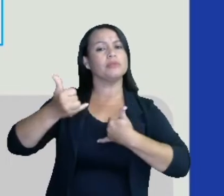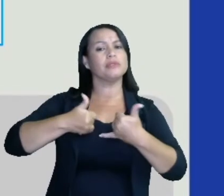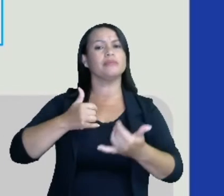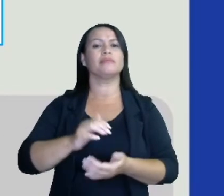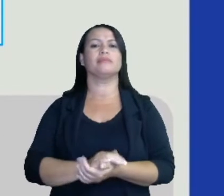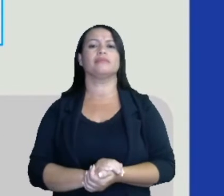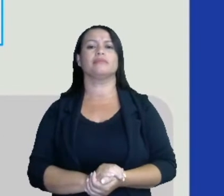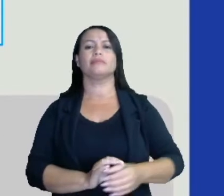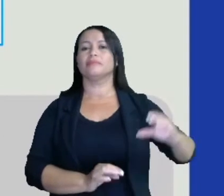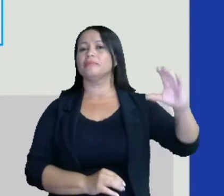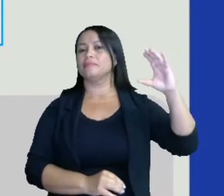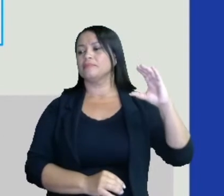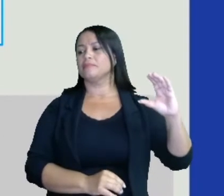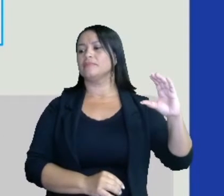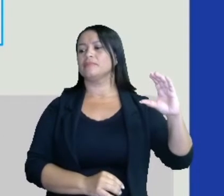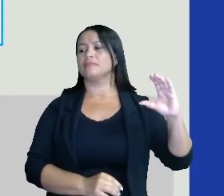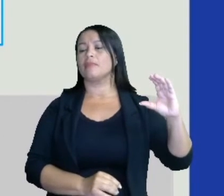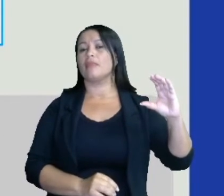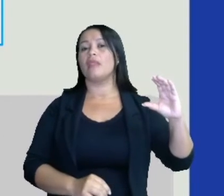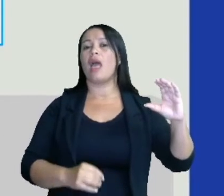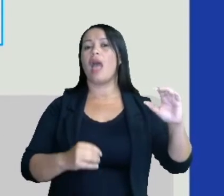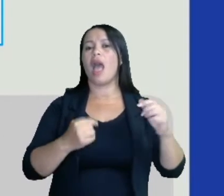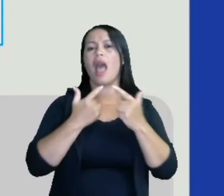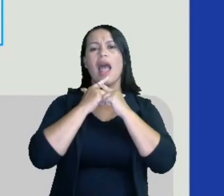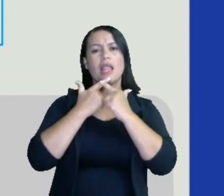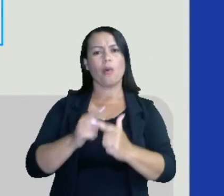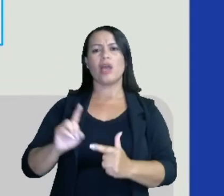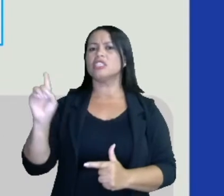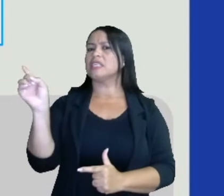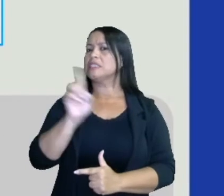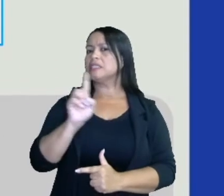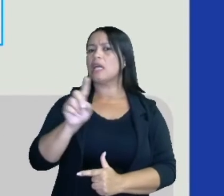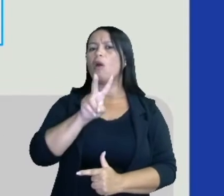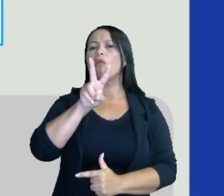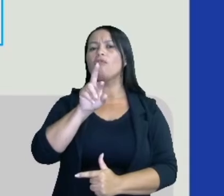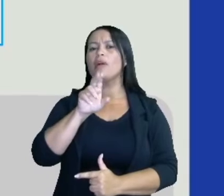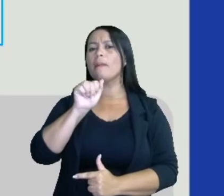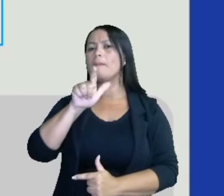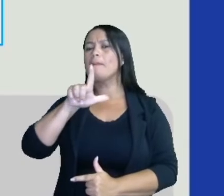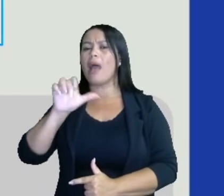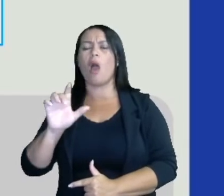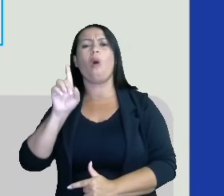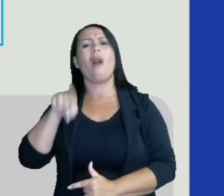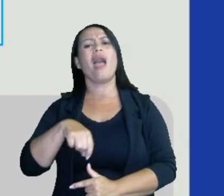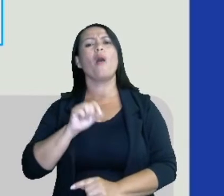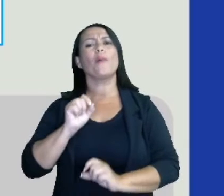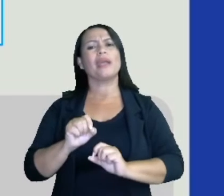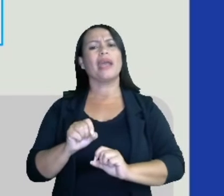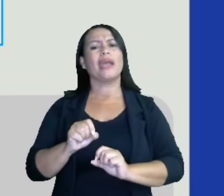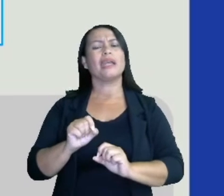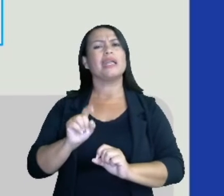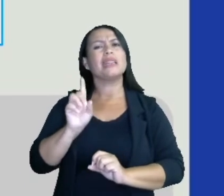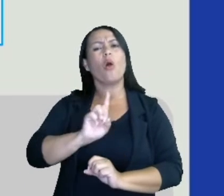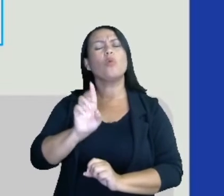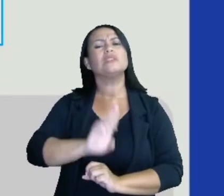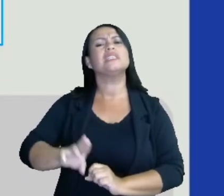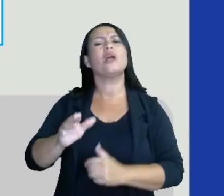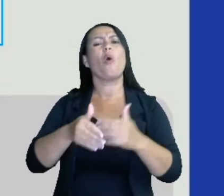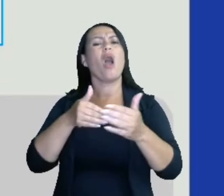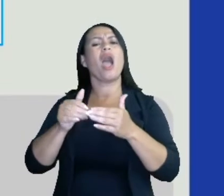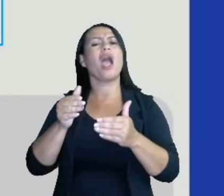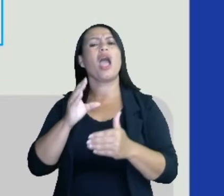falar. Letra C. A linguagem não verbal é aquela que utiliza qualquer código que não seja a